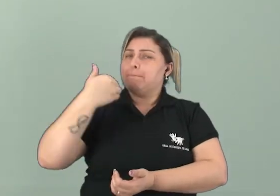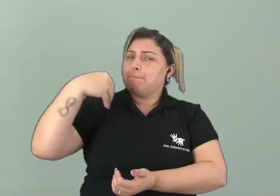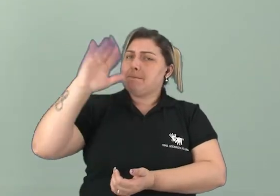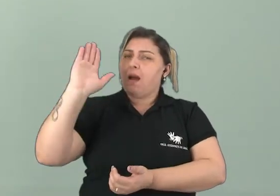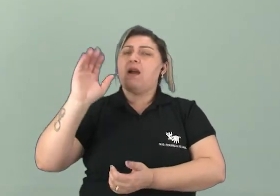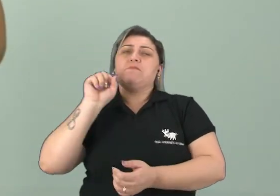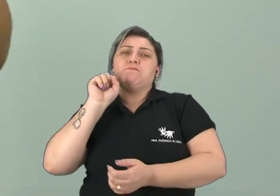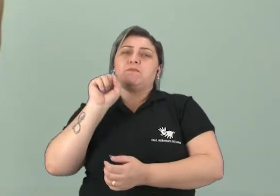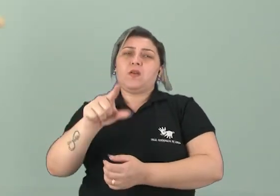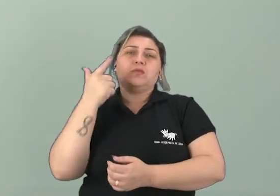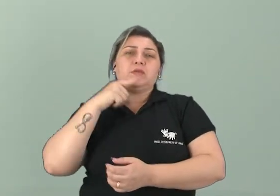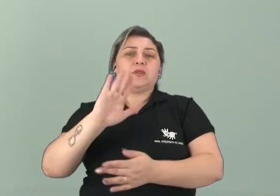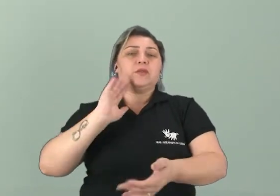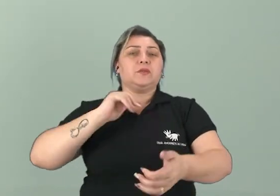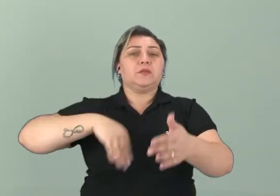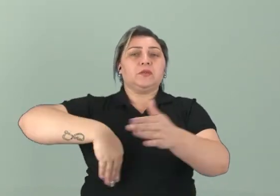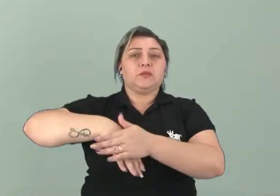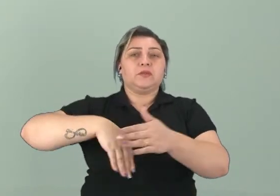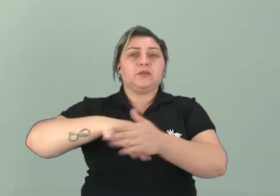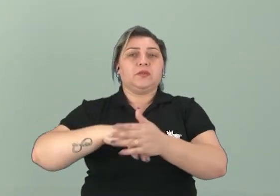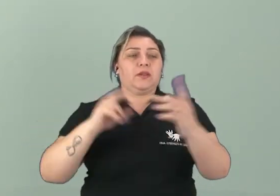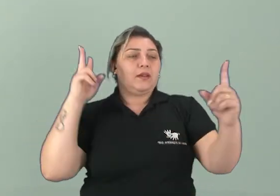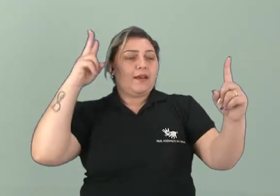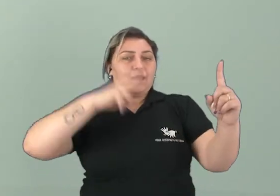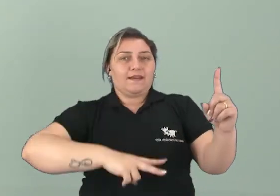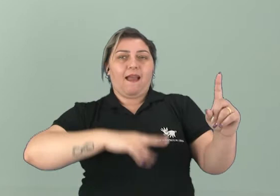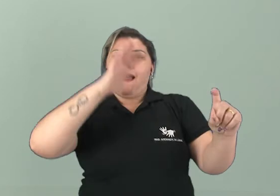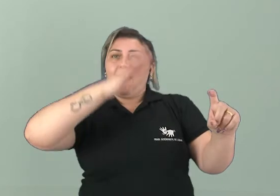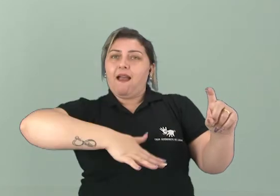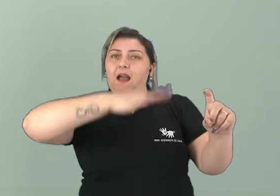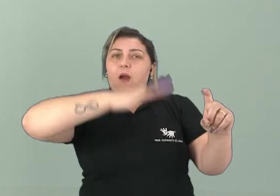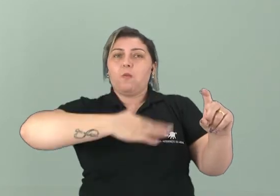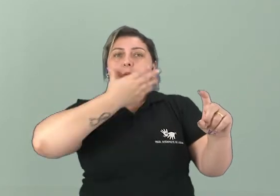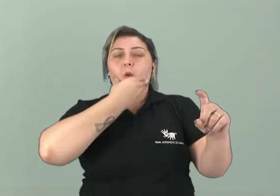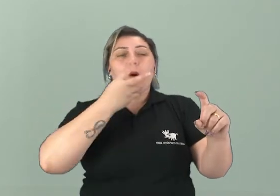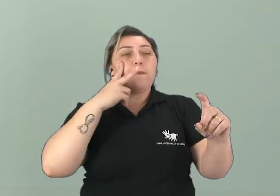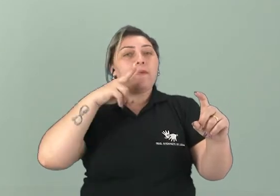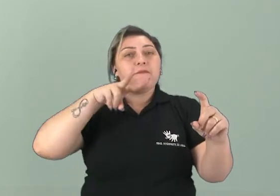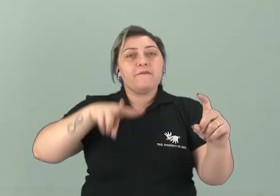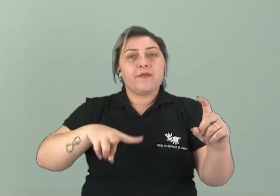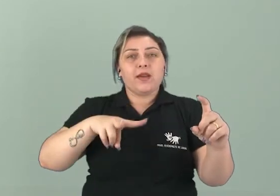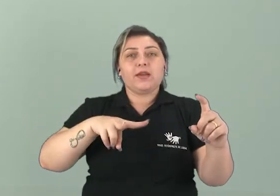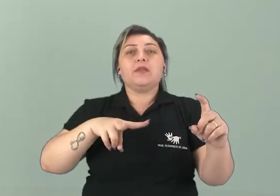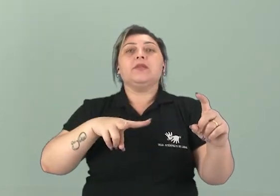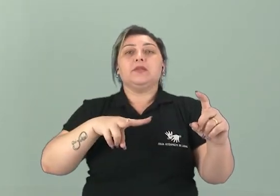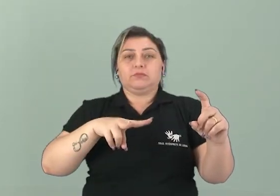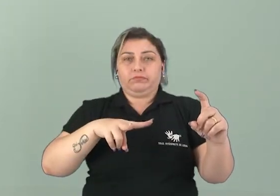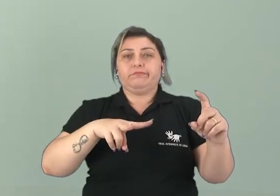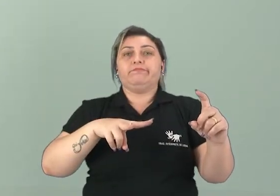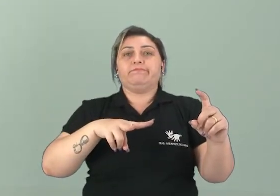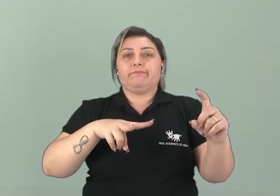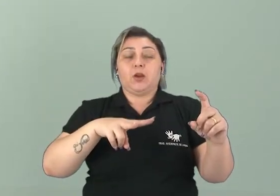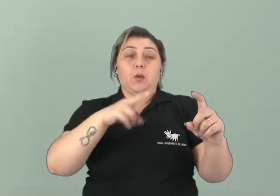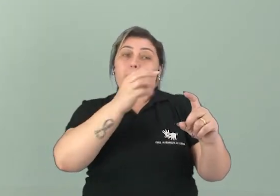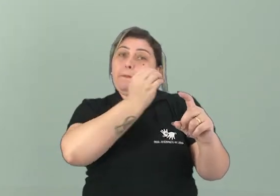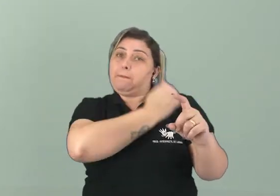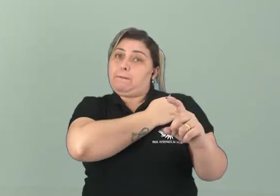E os holofotes continuam para ele. Então, a gente já vê que o machismo ou